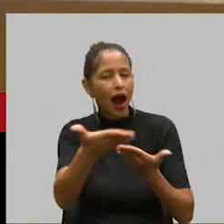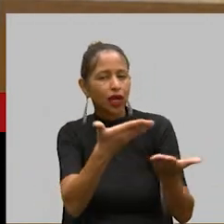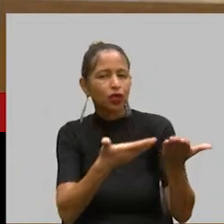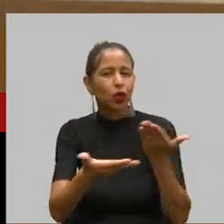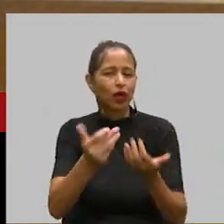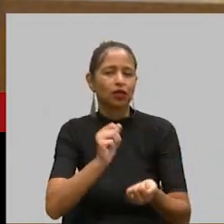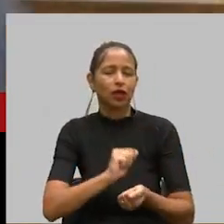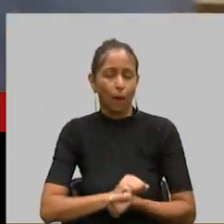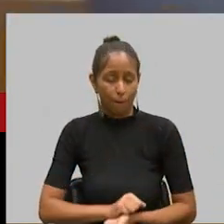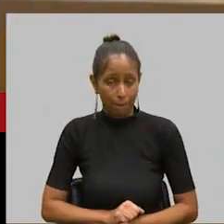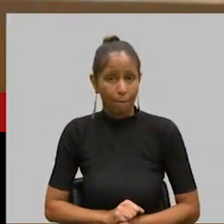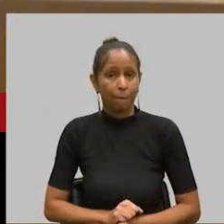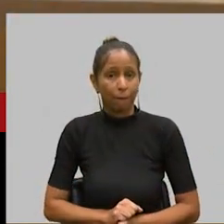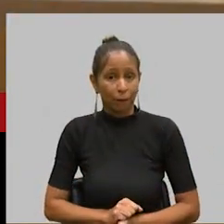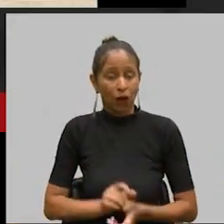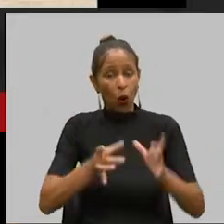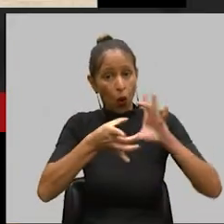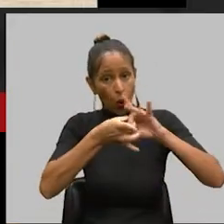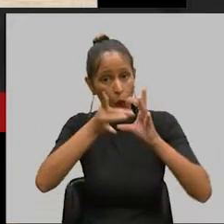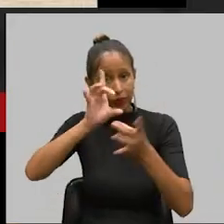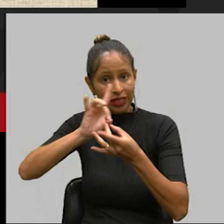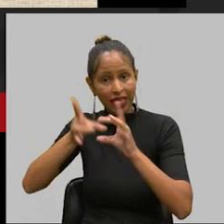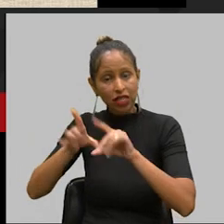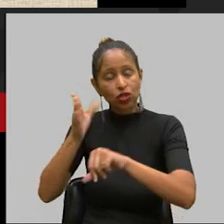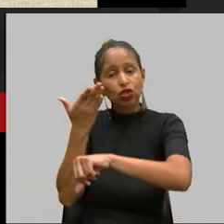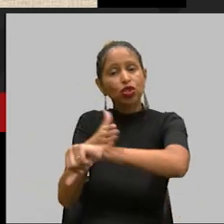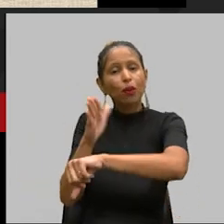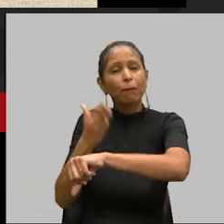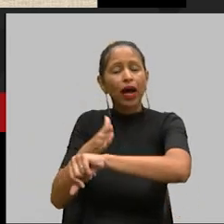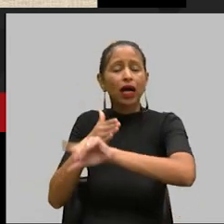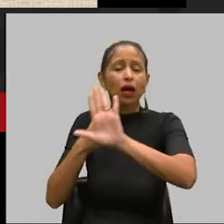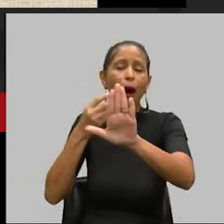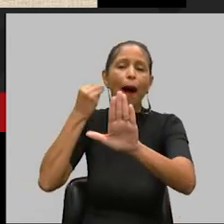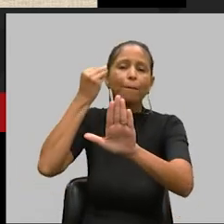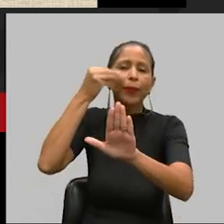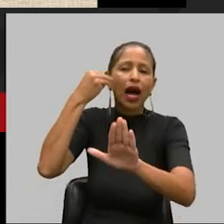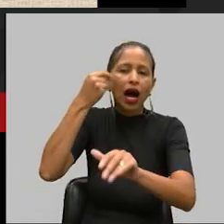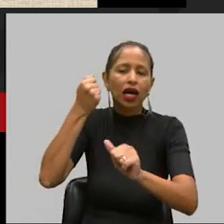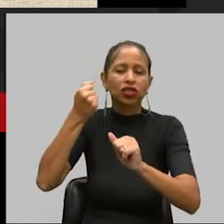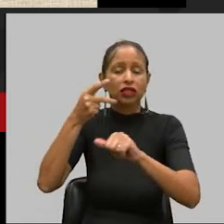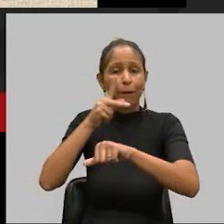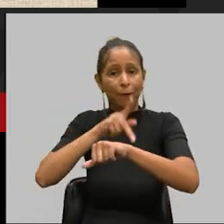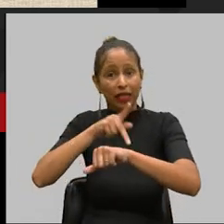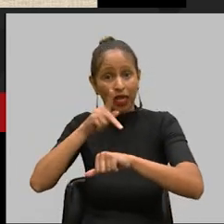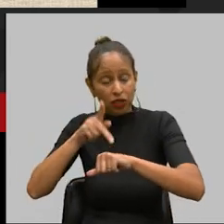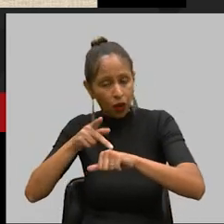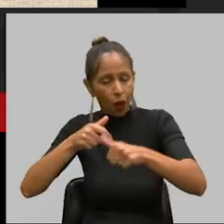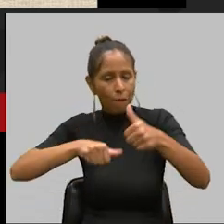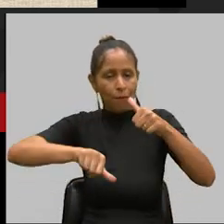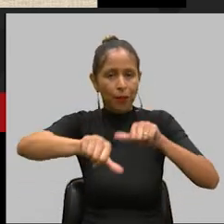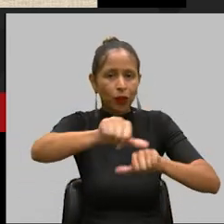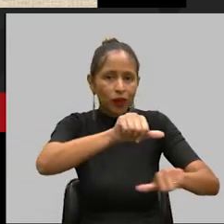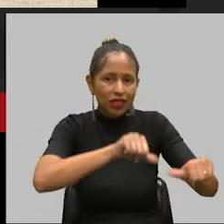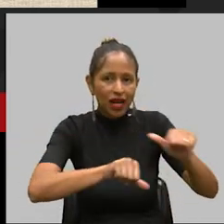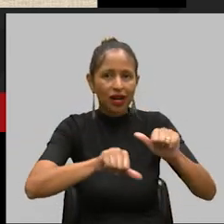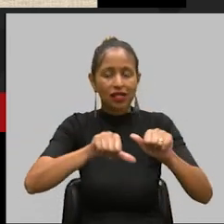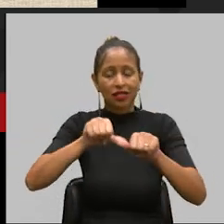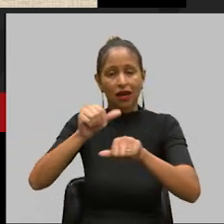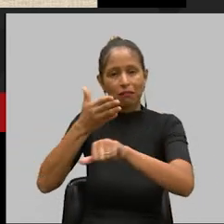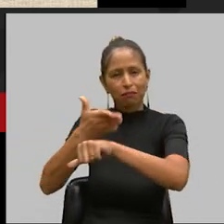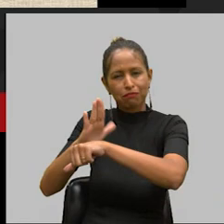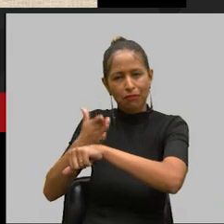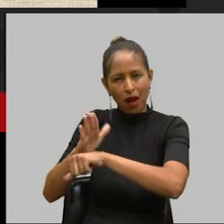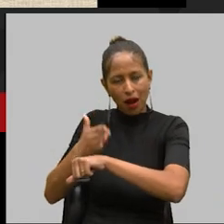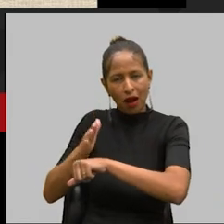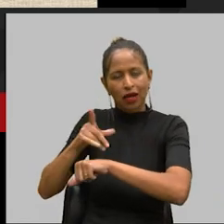como um contexto de práticas né a própria experiência do movimento da pedagogia da alternância é uma materialidade prática nós